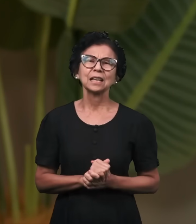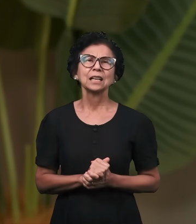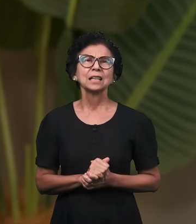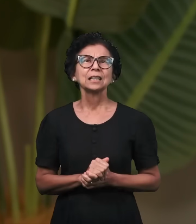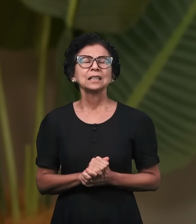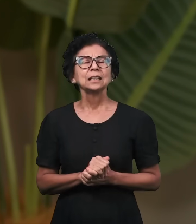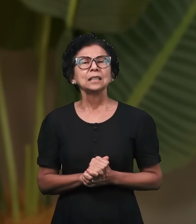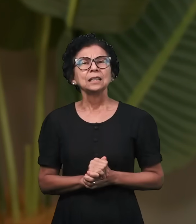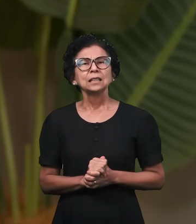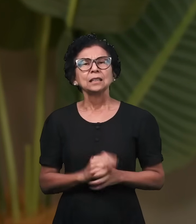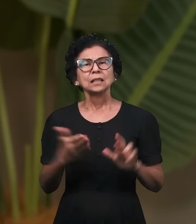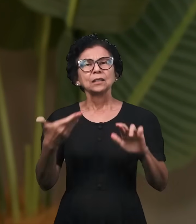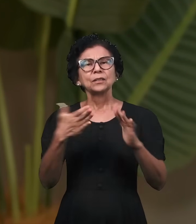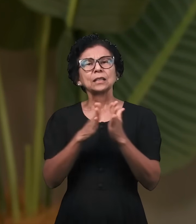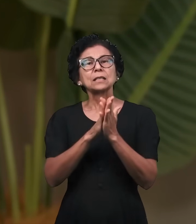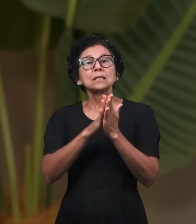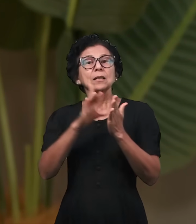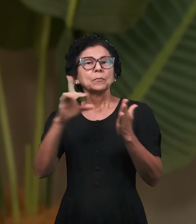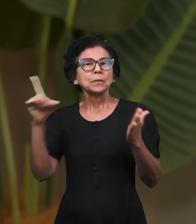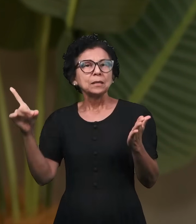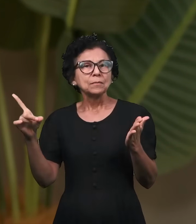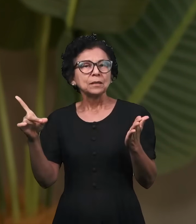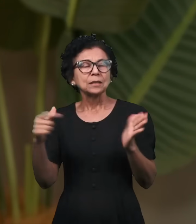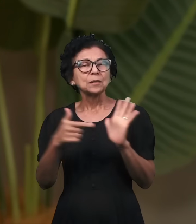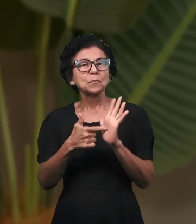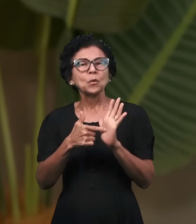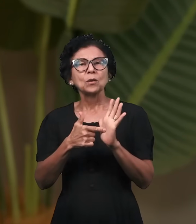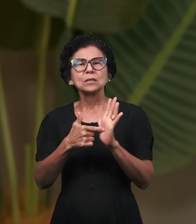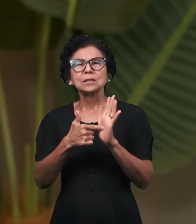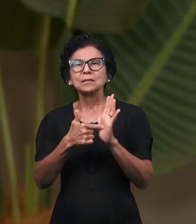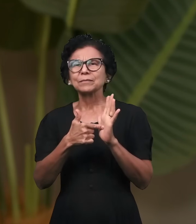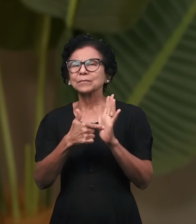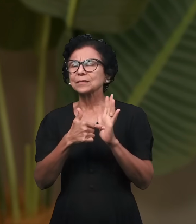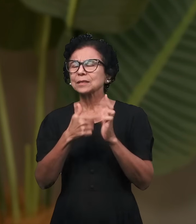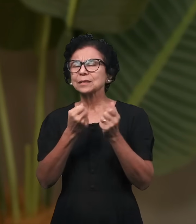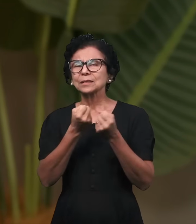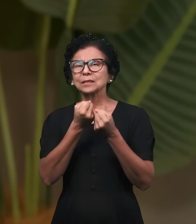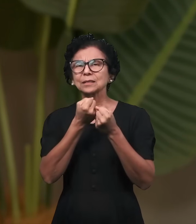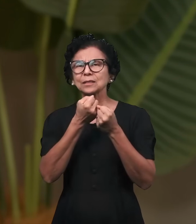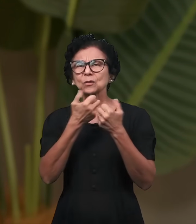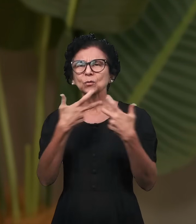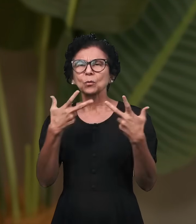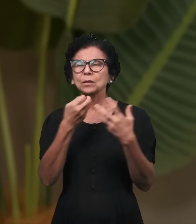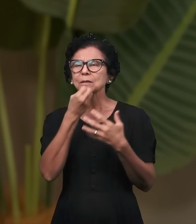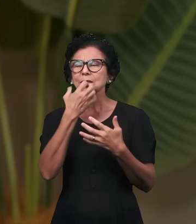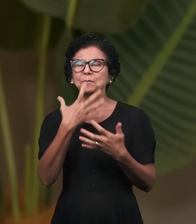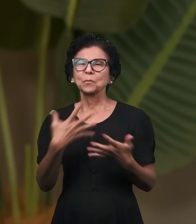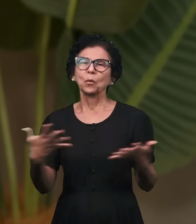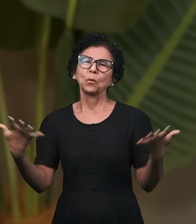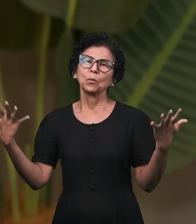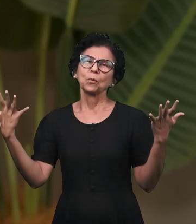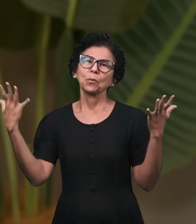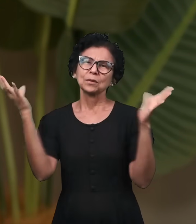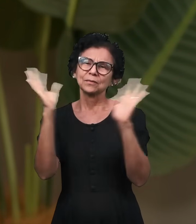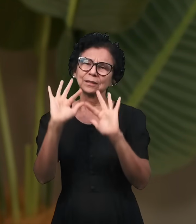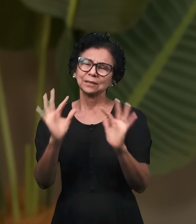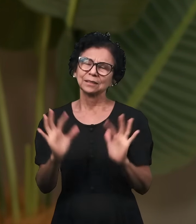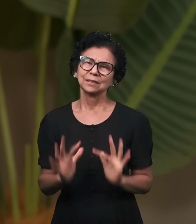de Deus acerca das bem-aventuranças que os nossos filhos, que as nossas crianças têm